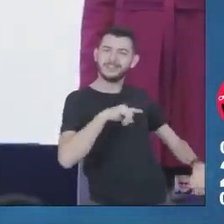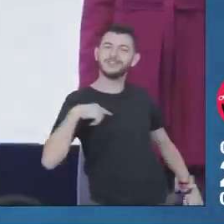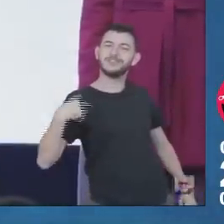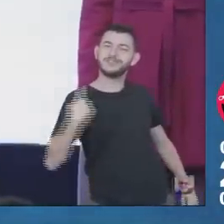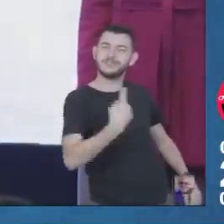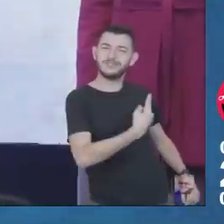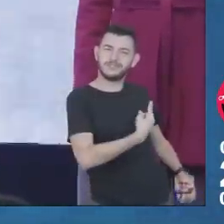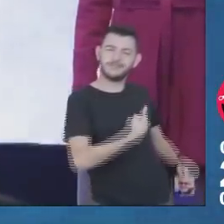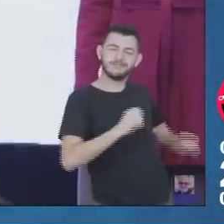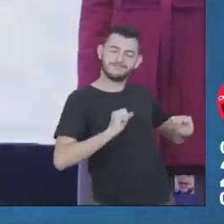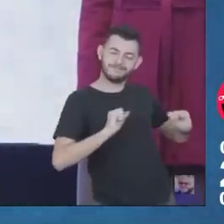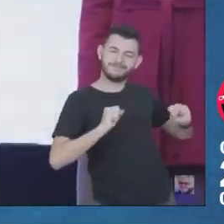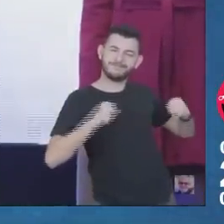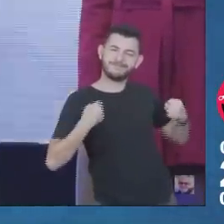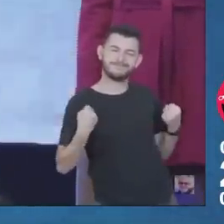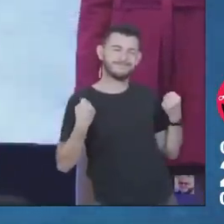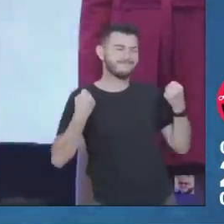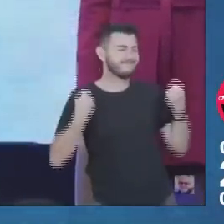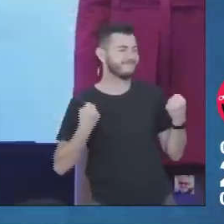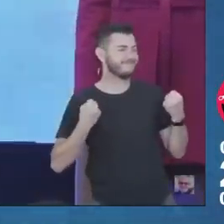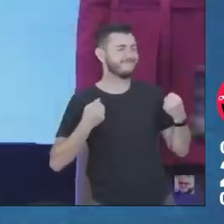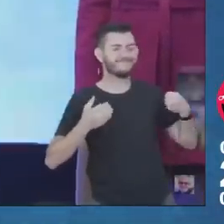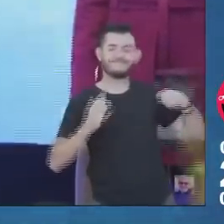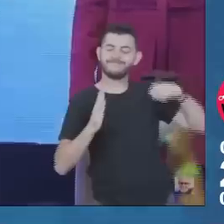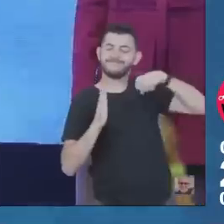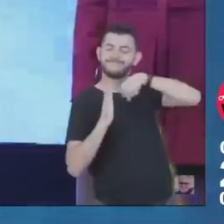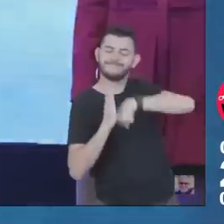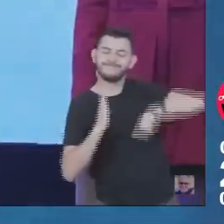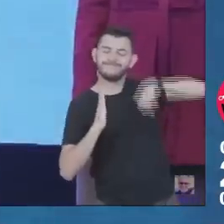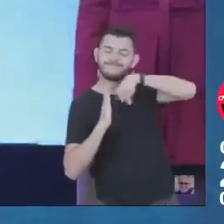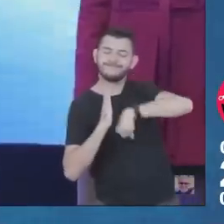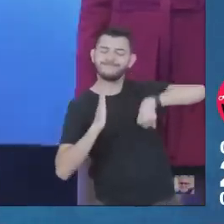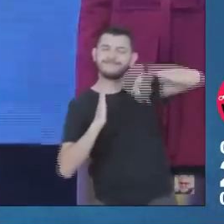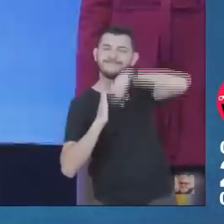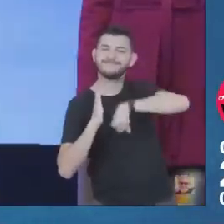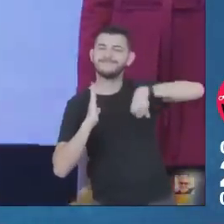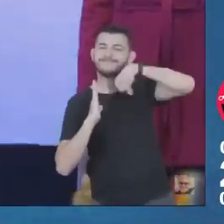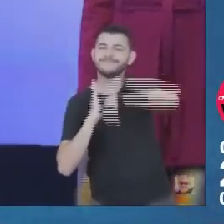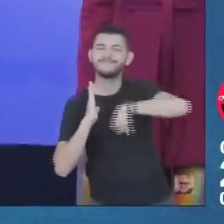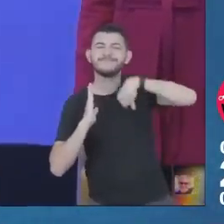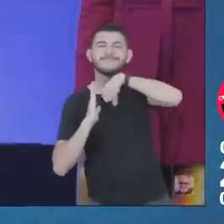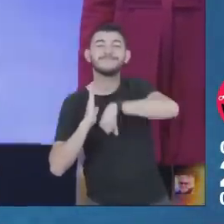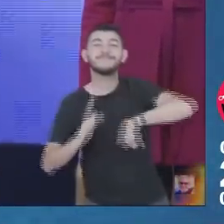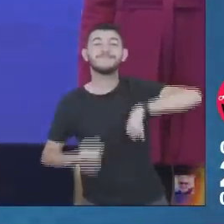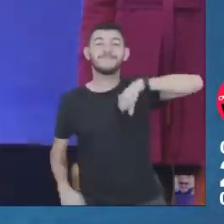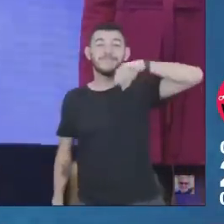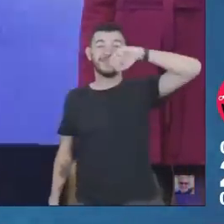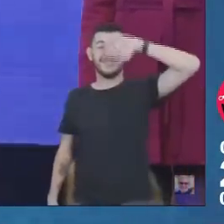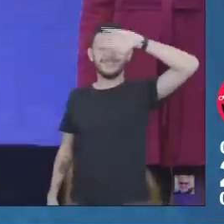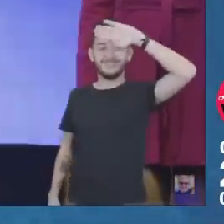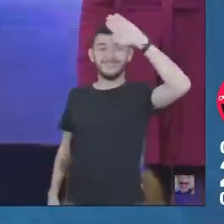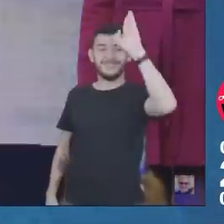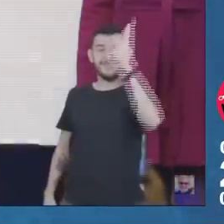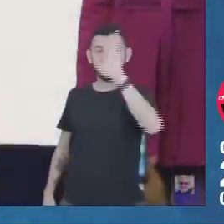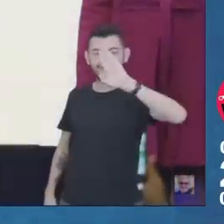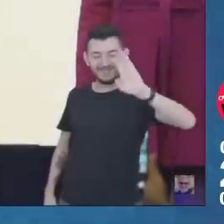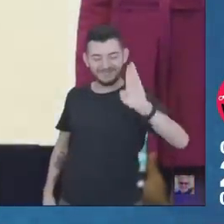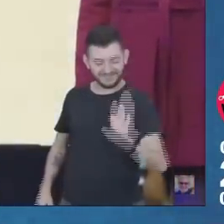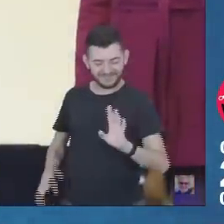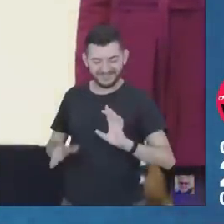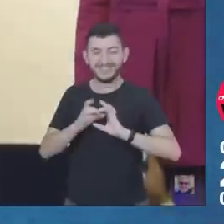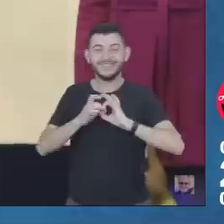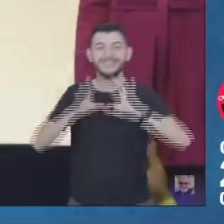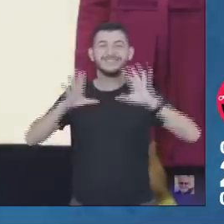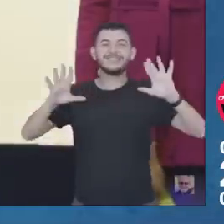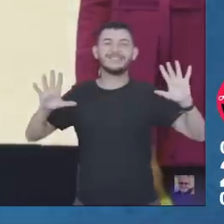forte, em teu seio, ó liberdade, desafio nosso peito à